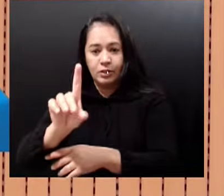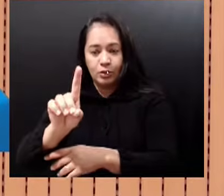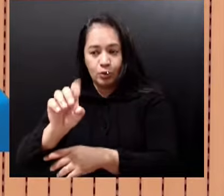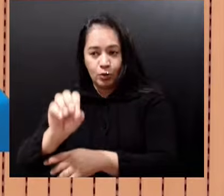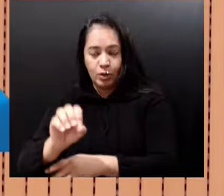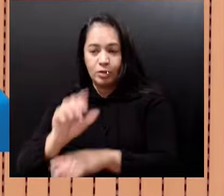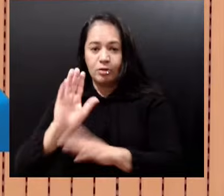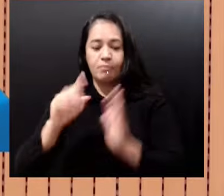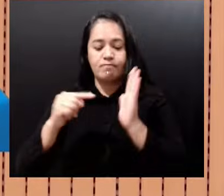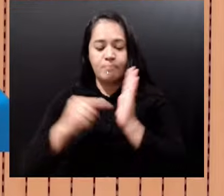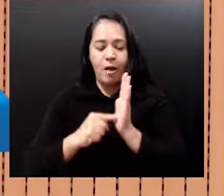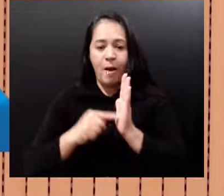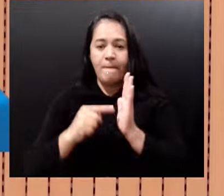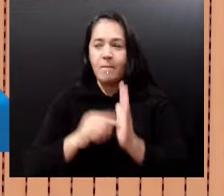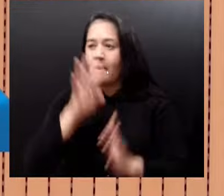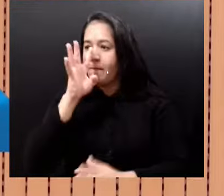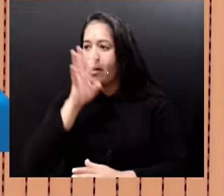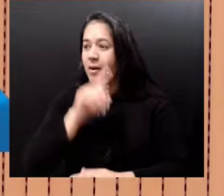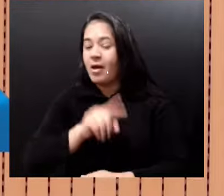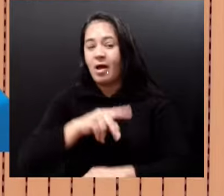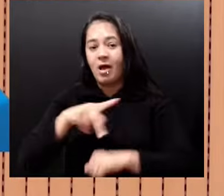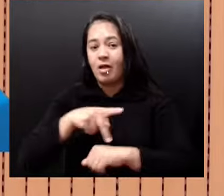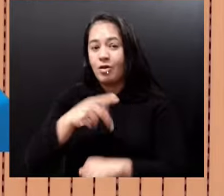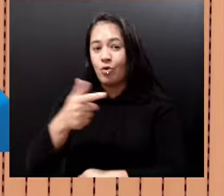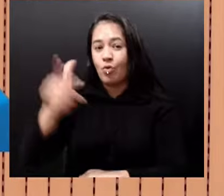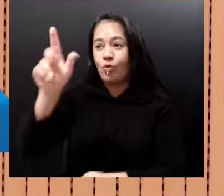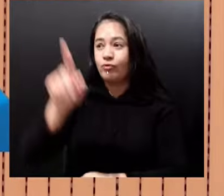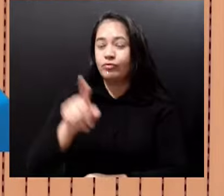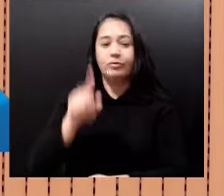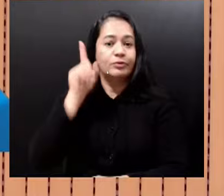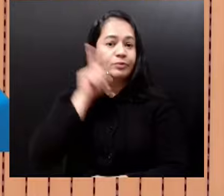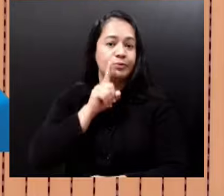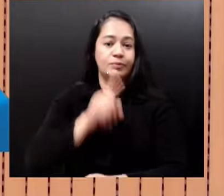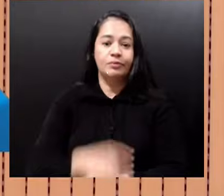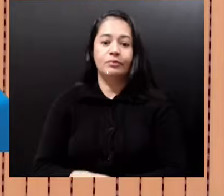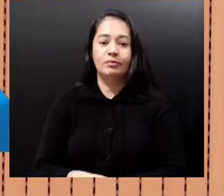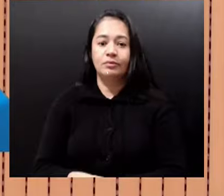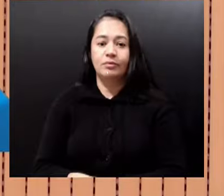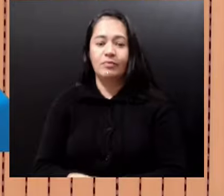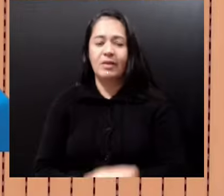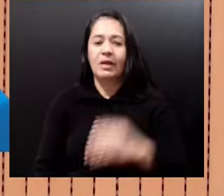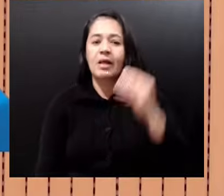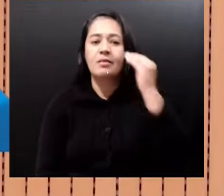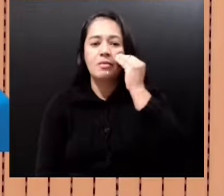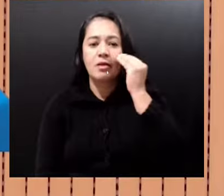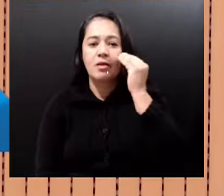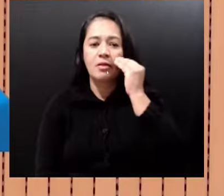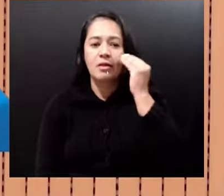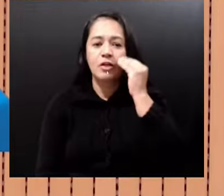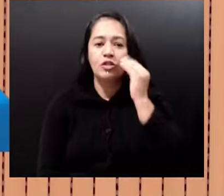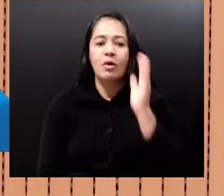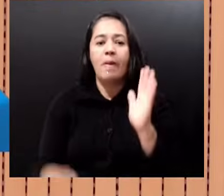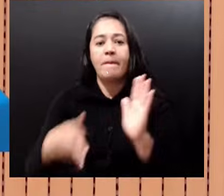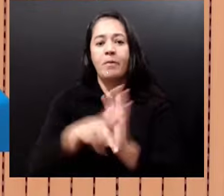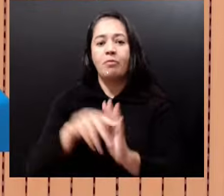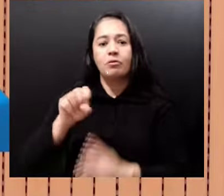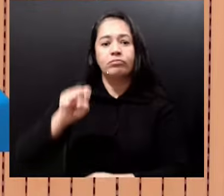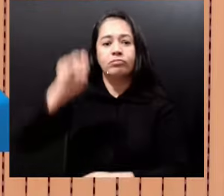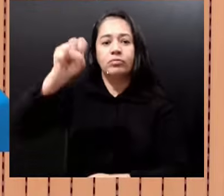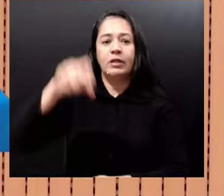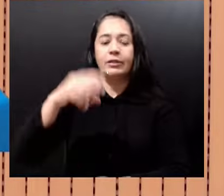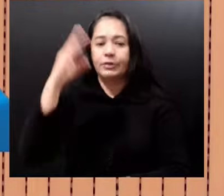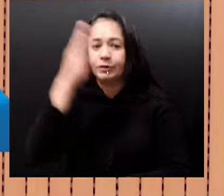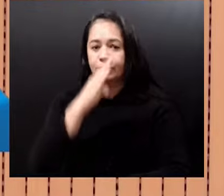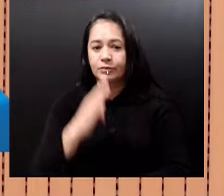exterior, que vem denunciando essa tentativa de implementação do comunismo aqui no nosso país, vem denunciando os abusos